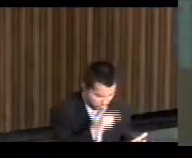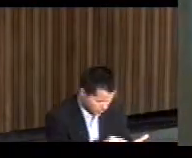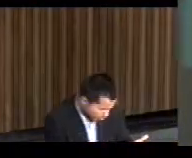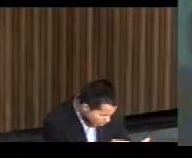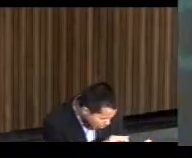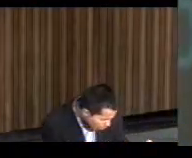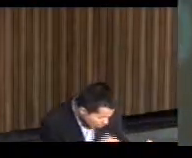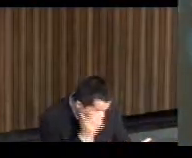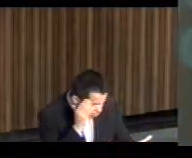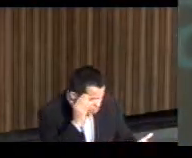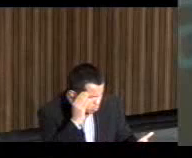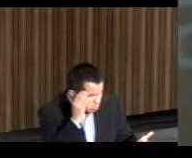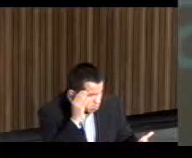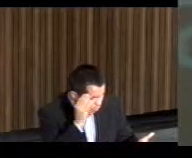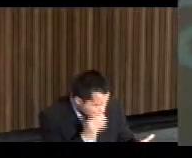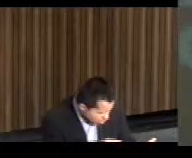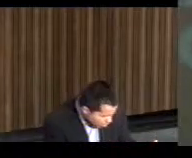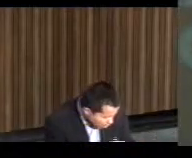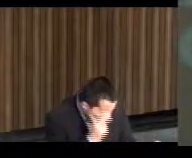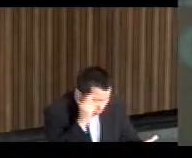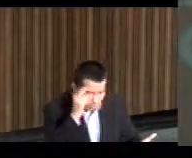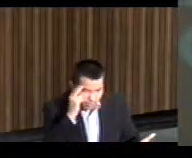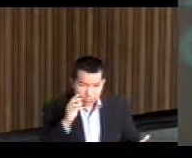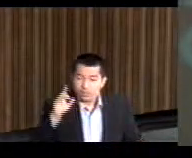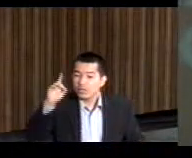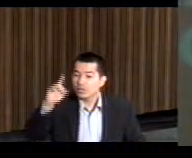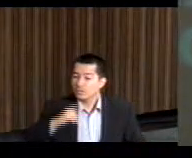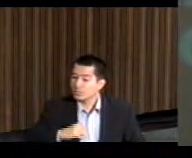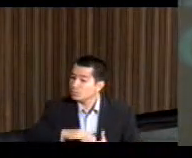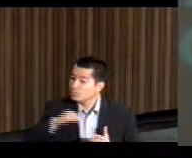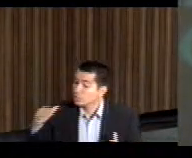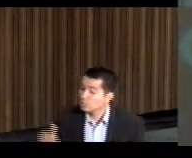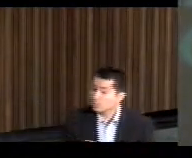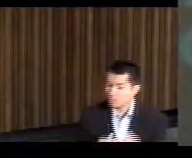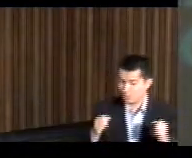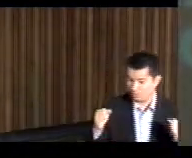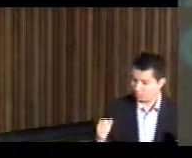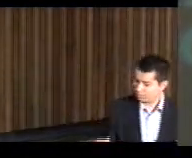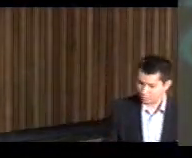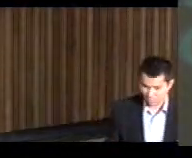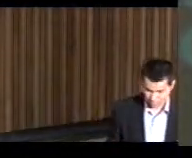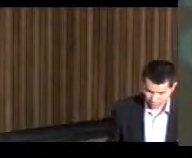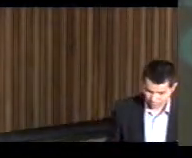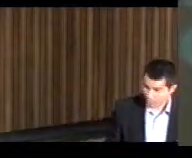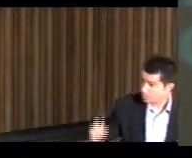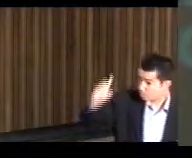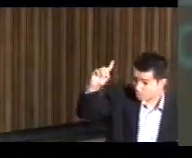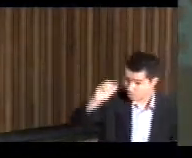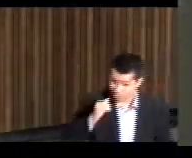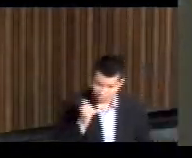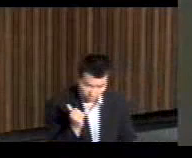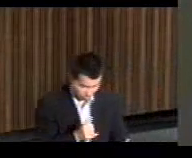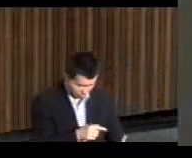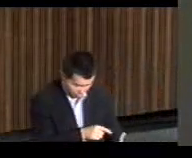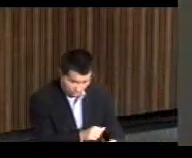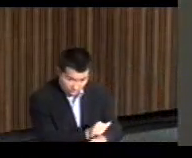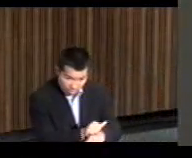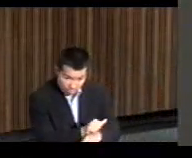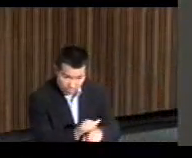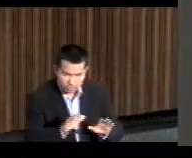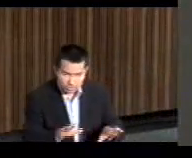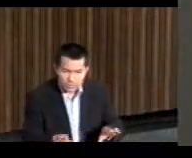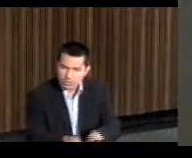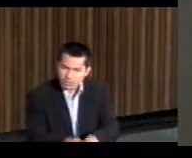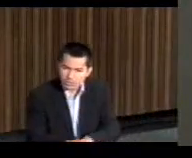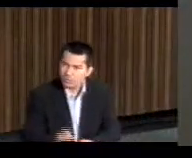em vários momentos. Ele vai falar isso aqui para Abraão, mas ele falou isso também para Maria,